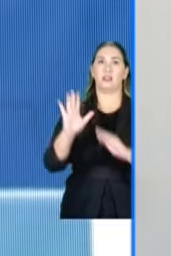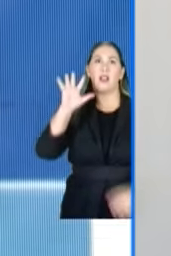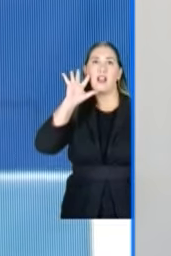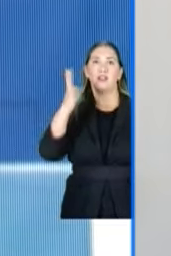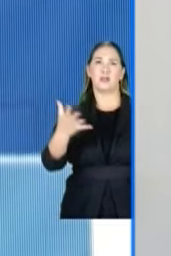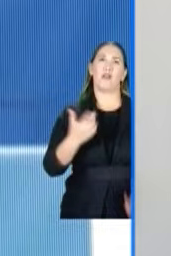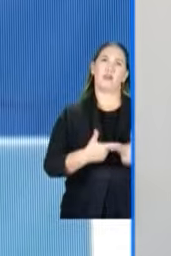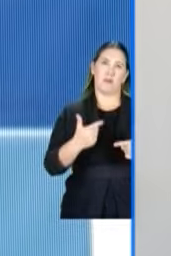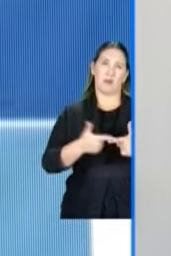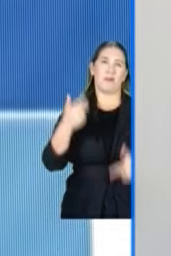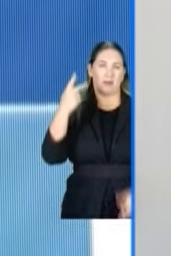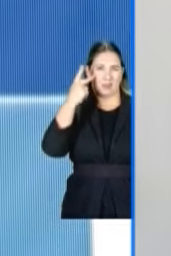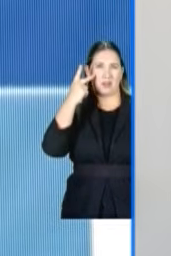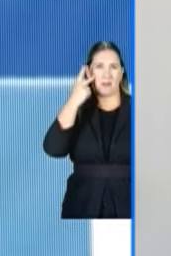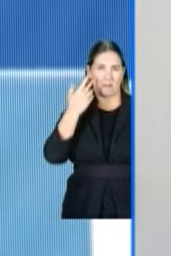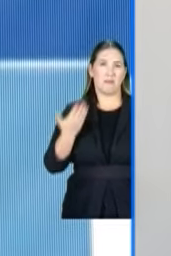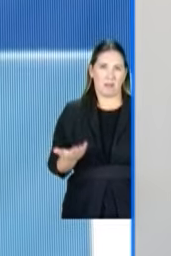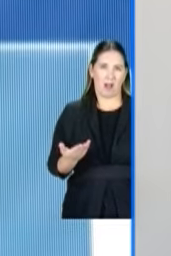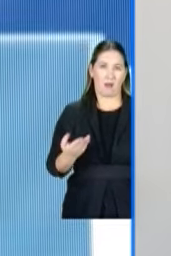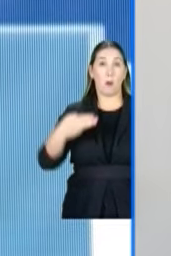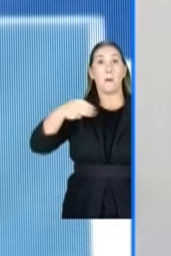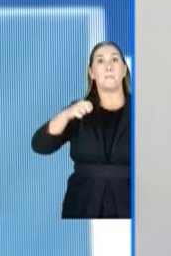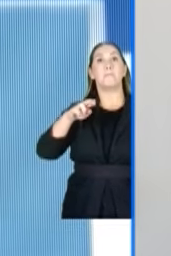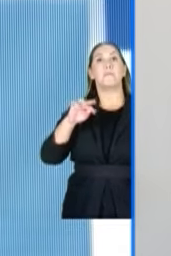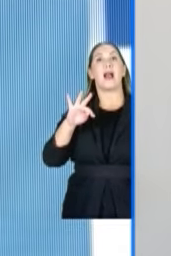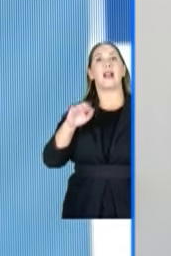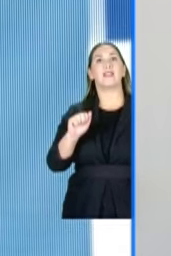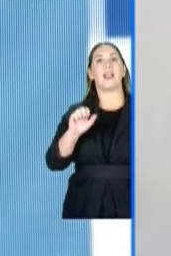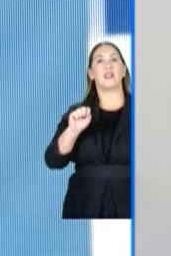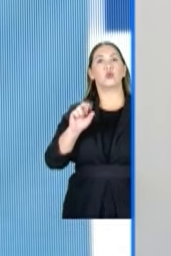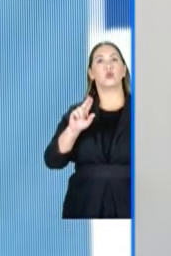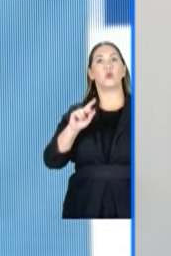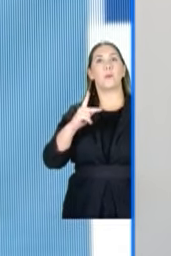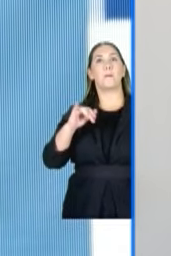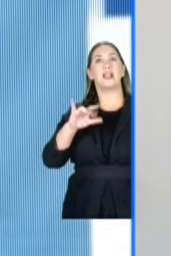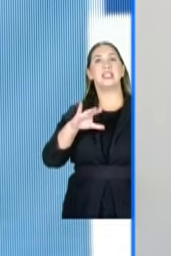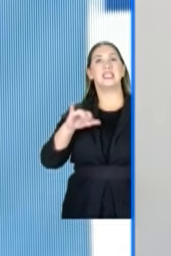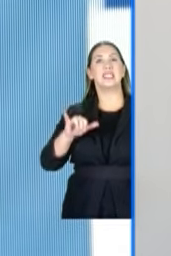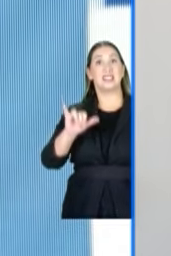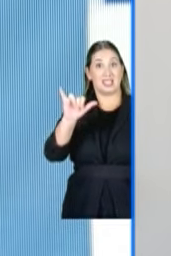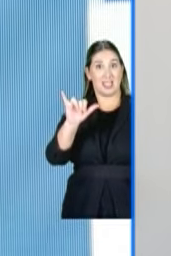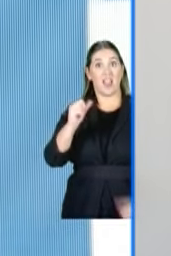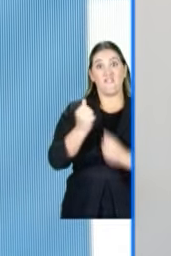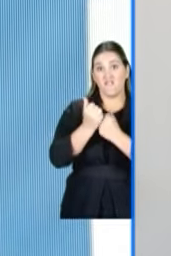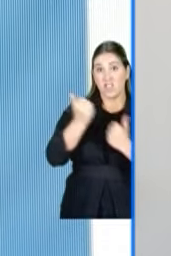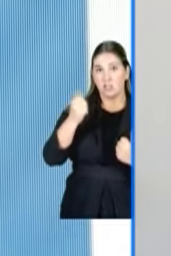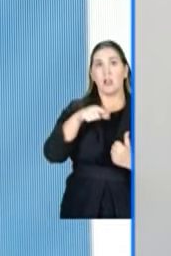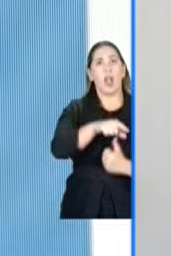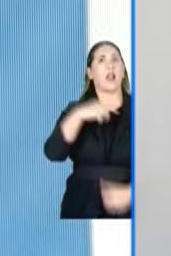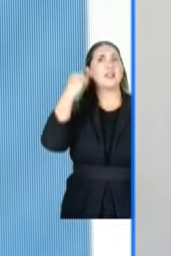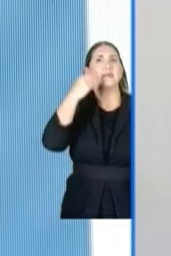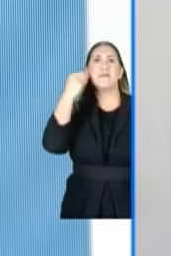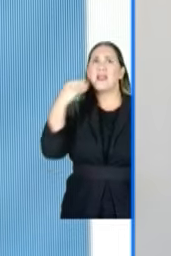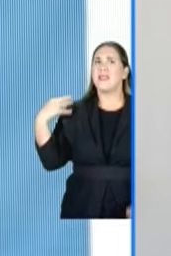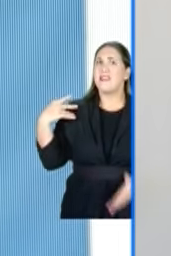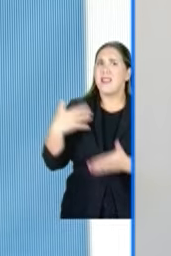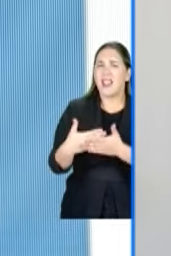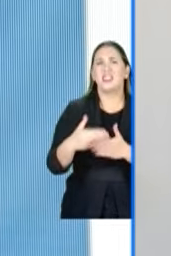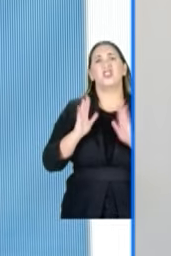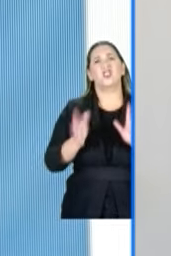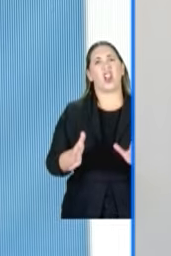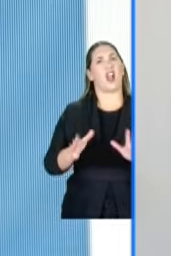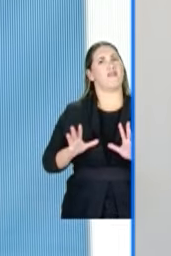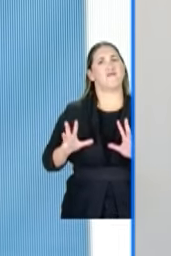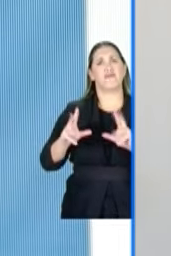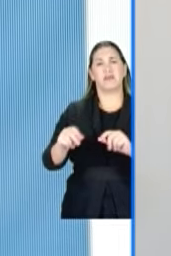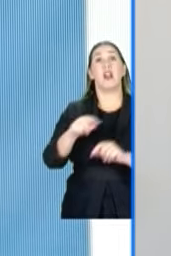uma rejeição contida. Eu gostaria de perguntar para o professor Teófilo como ele vê esse, já que ele falou também de aliados, como